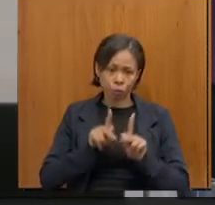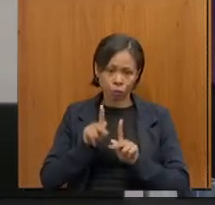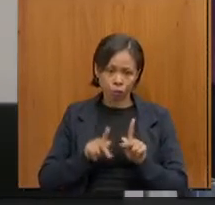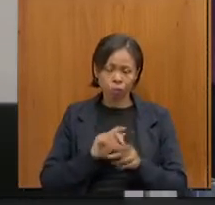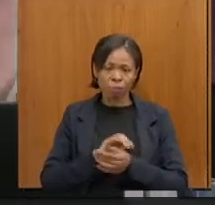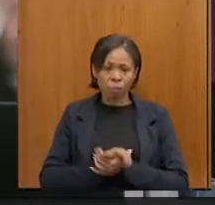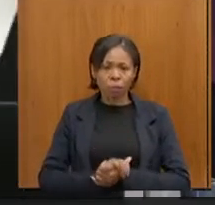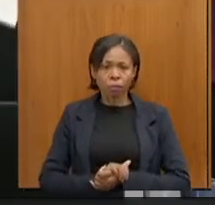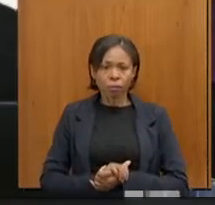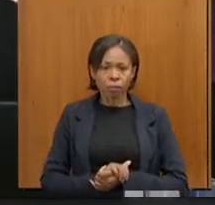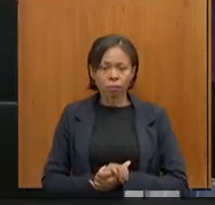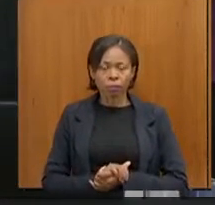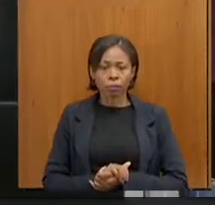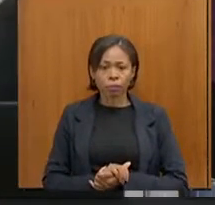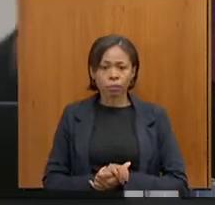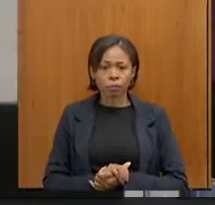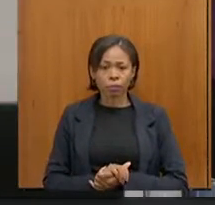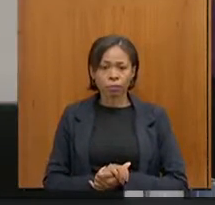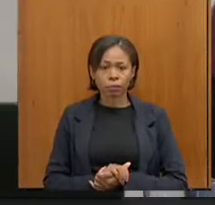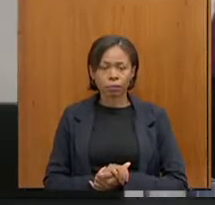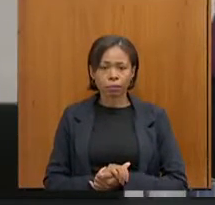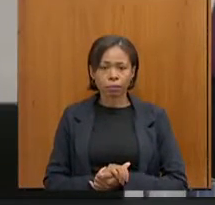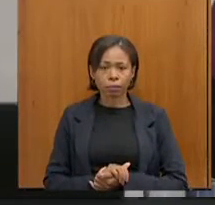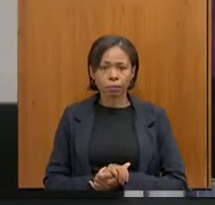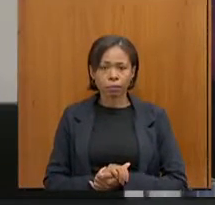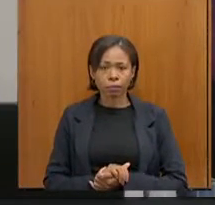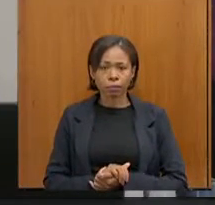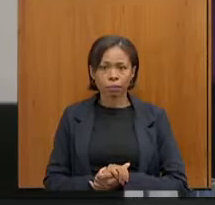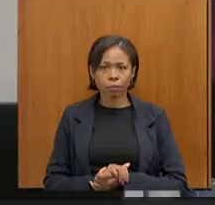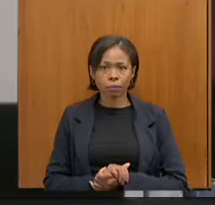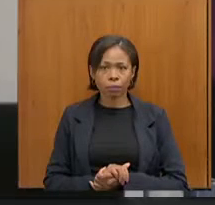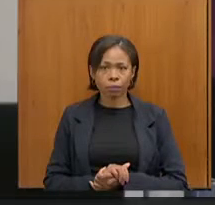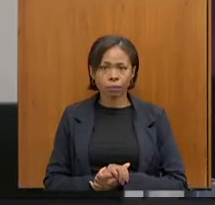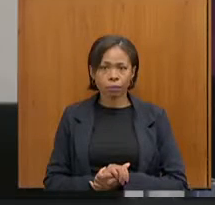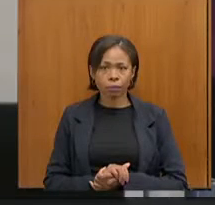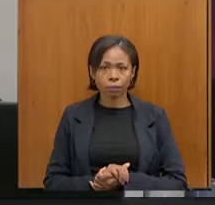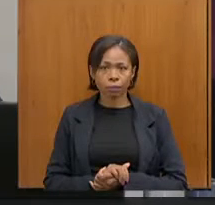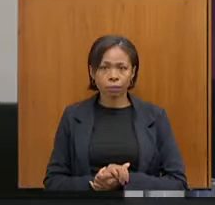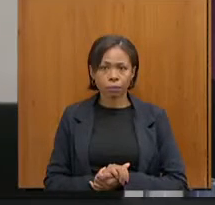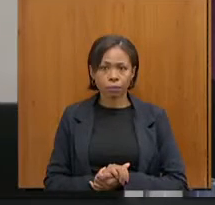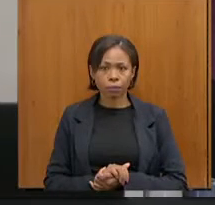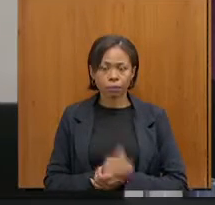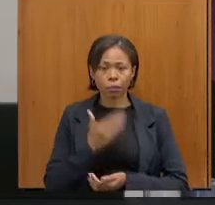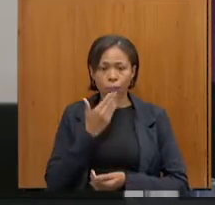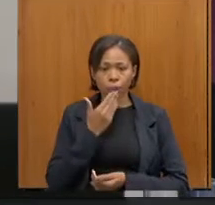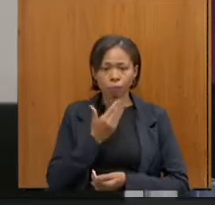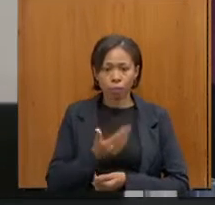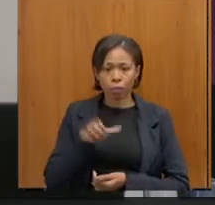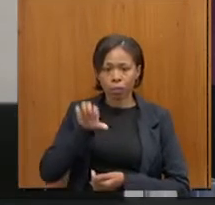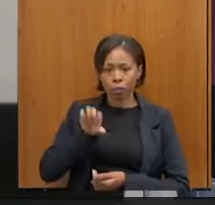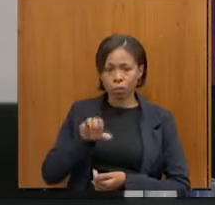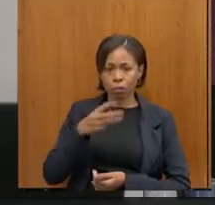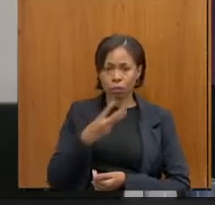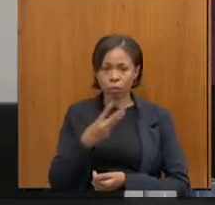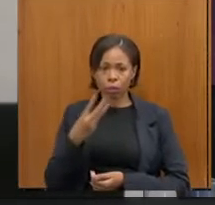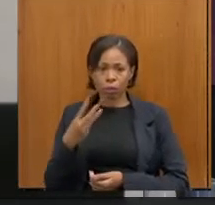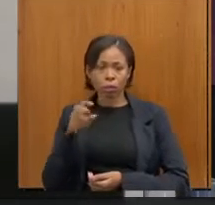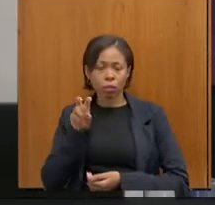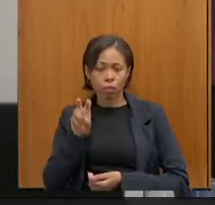Preto 2001 Deputado celinho do sinttrocel E aí o requerimento comissão